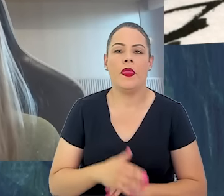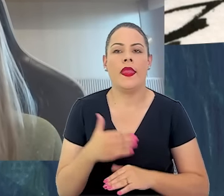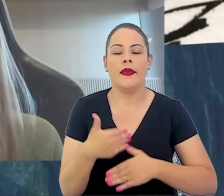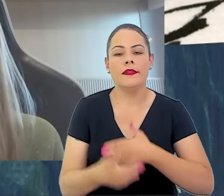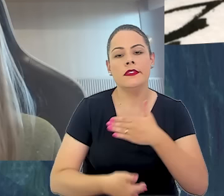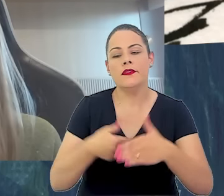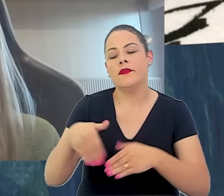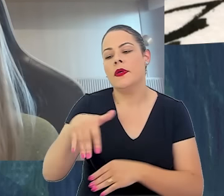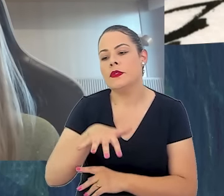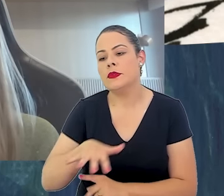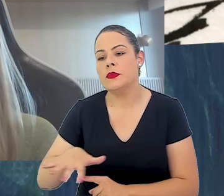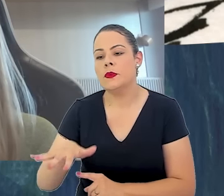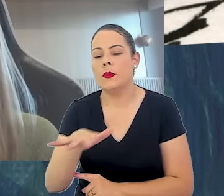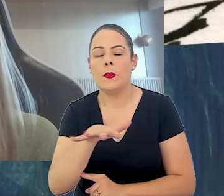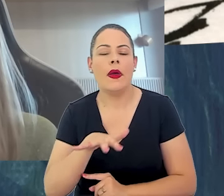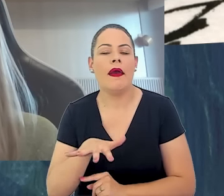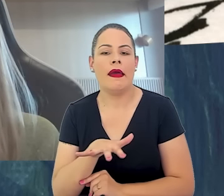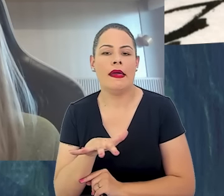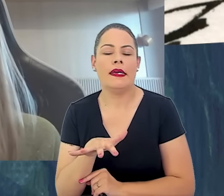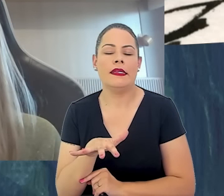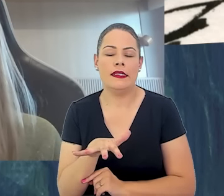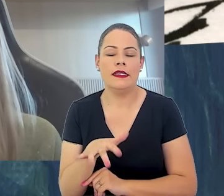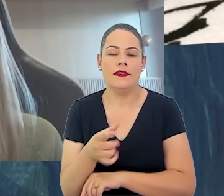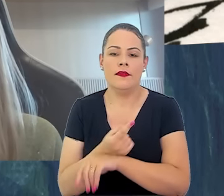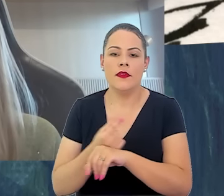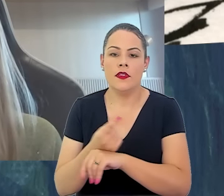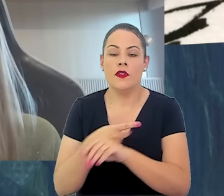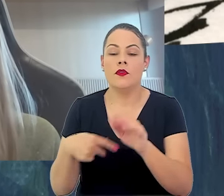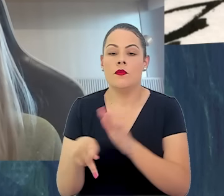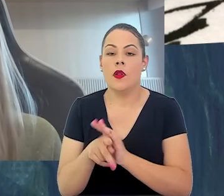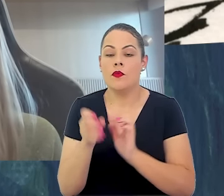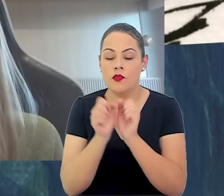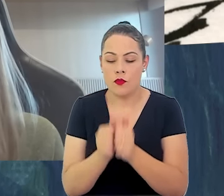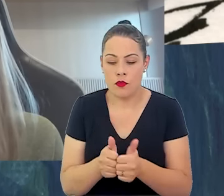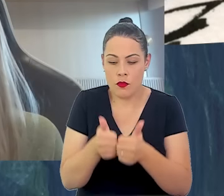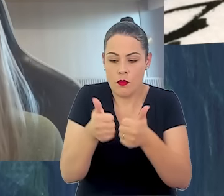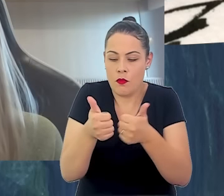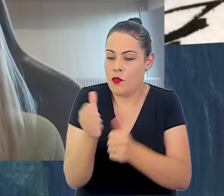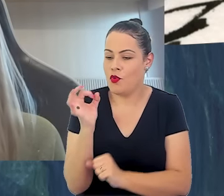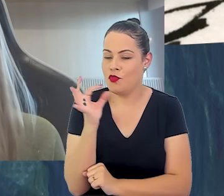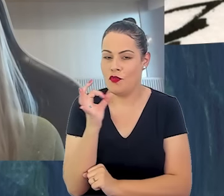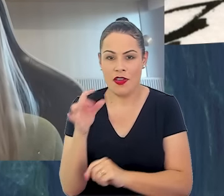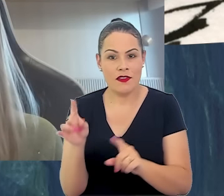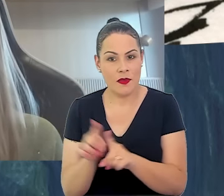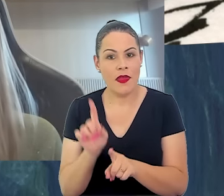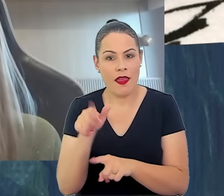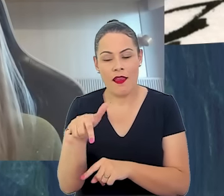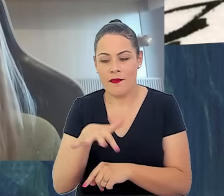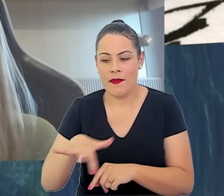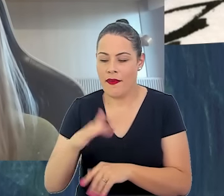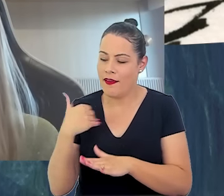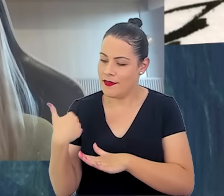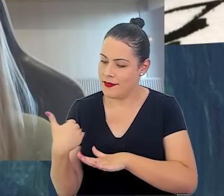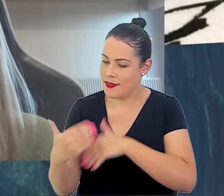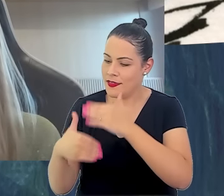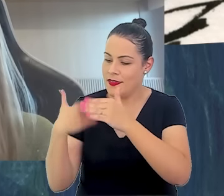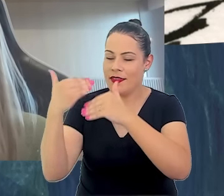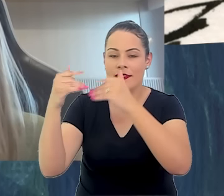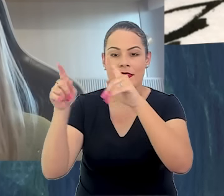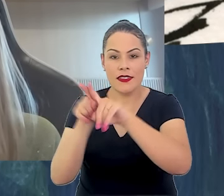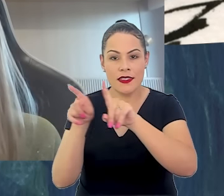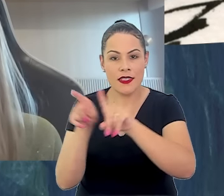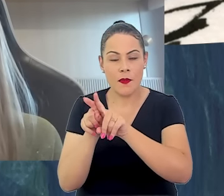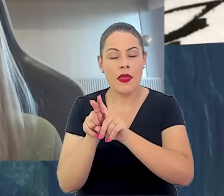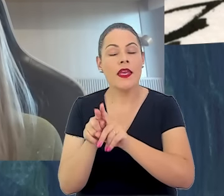o desenvolvimento de um mercado de bônus verdes, que é um mercado em crescimento, e